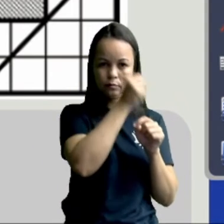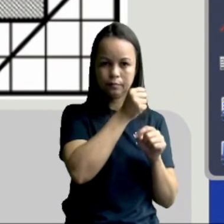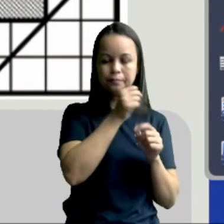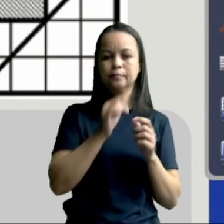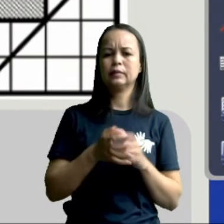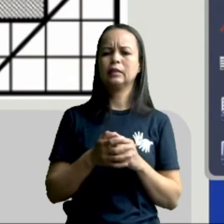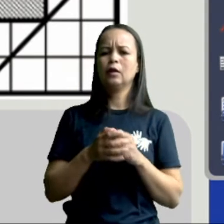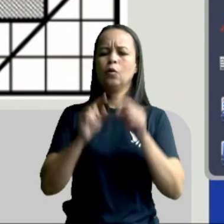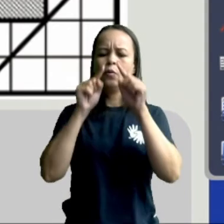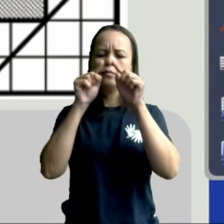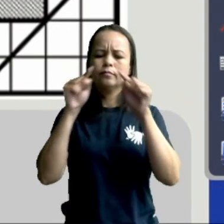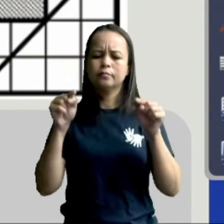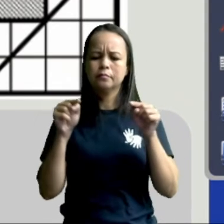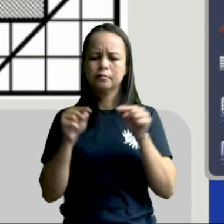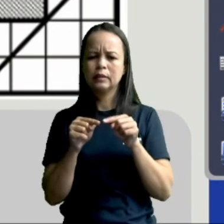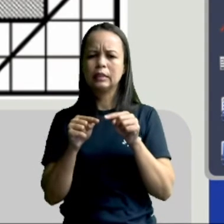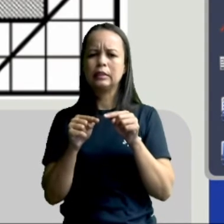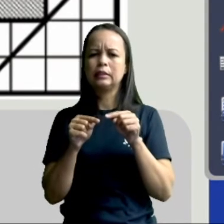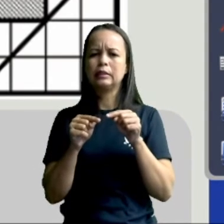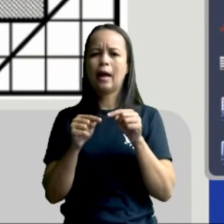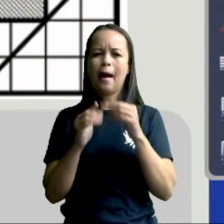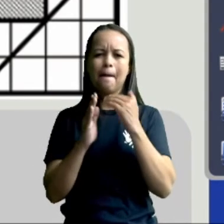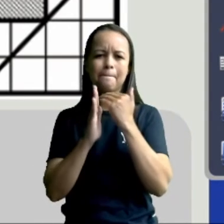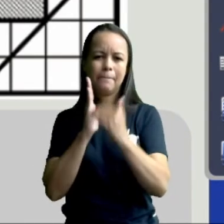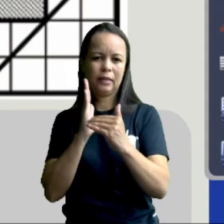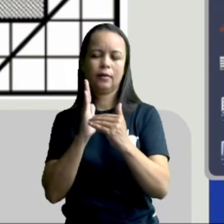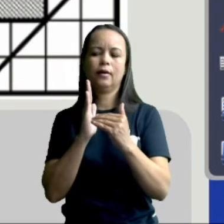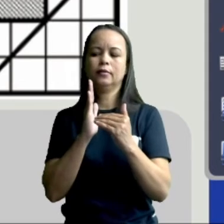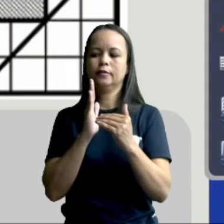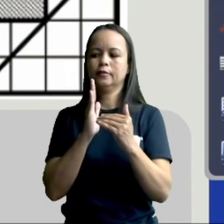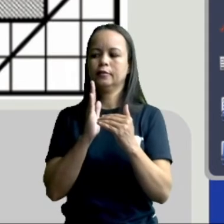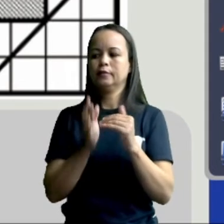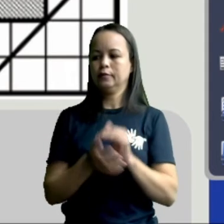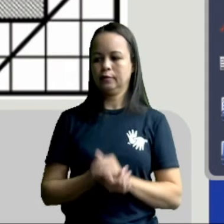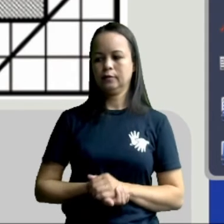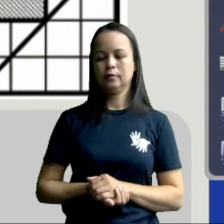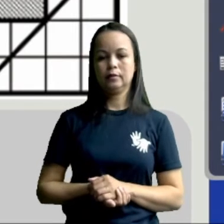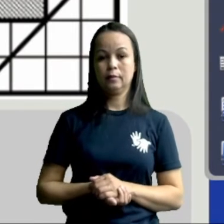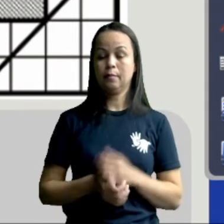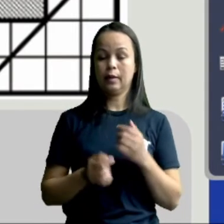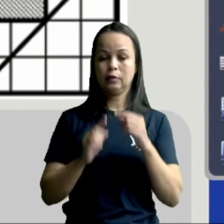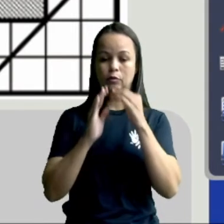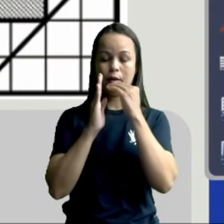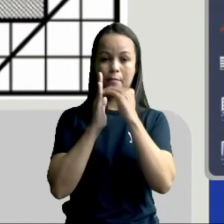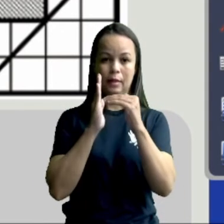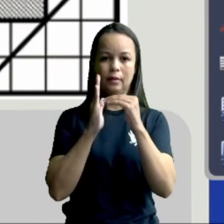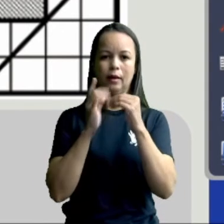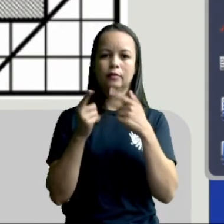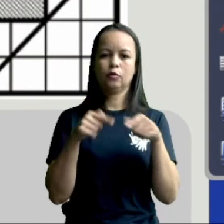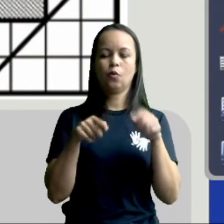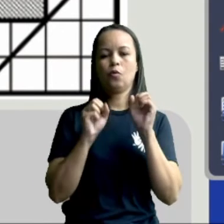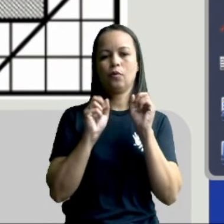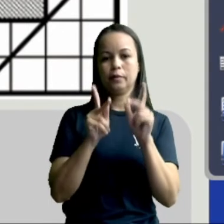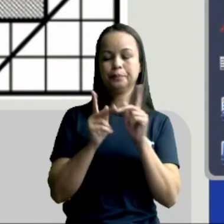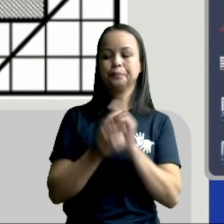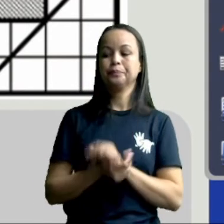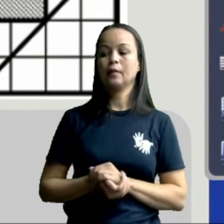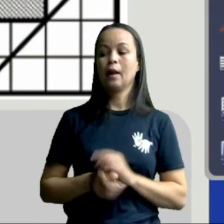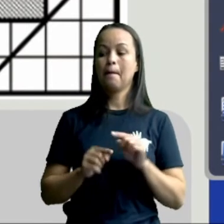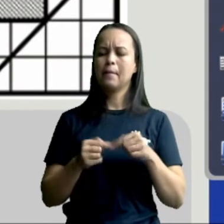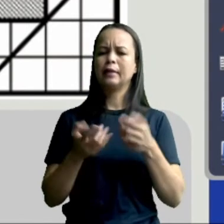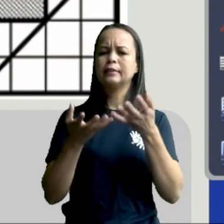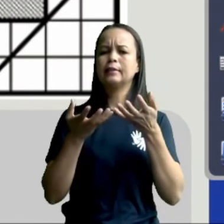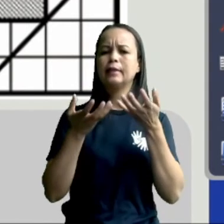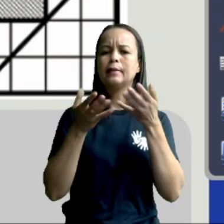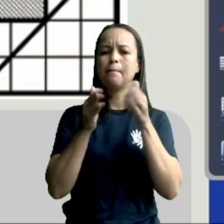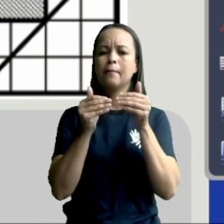da metade? Ou seja, esse daqui, ó, partiu da metade e outro aqui também. Ok. Mas o que ele